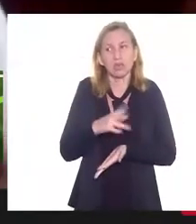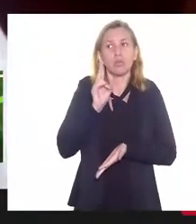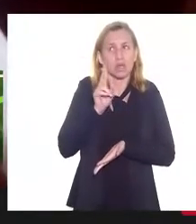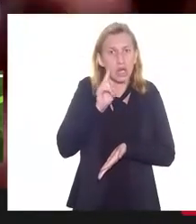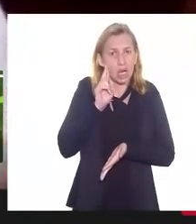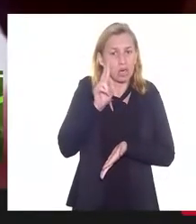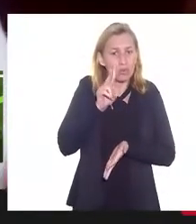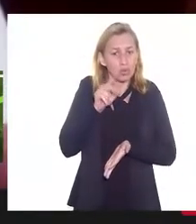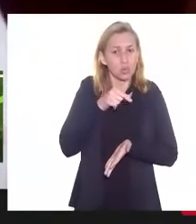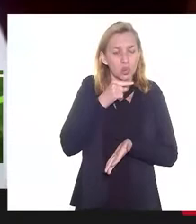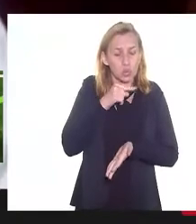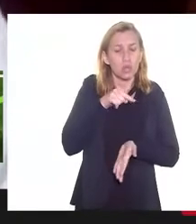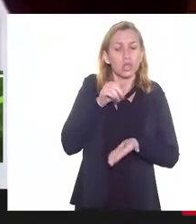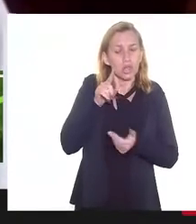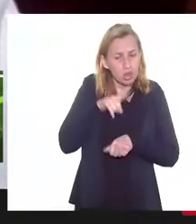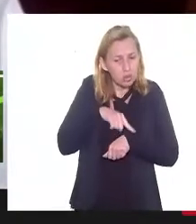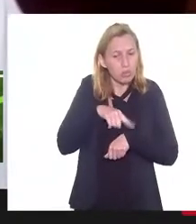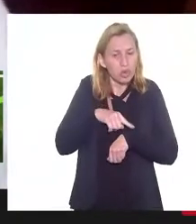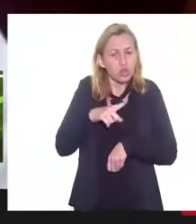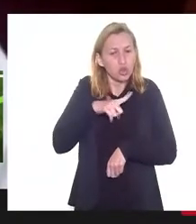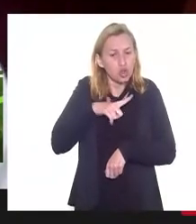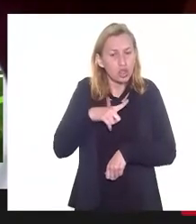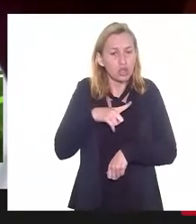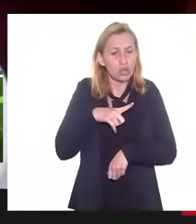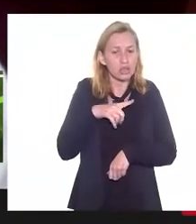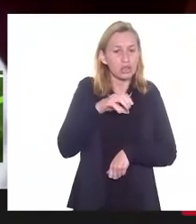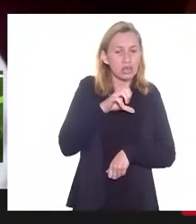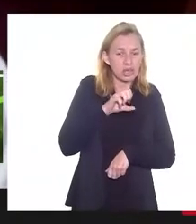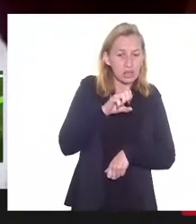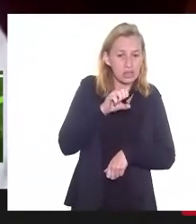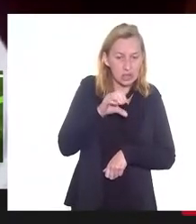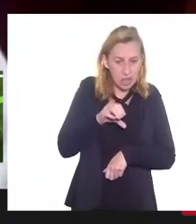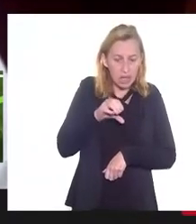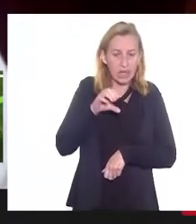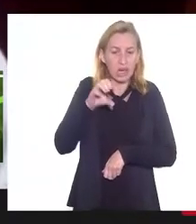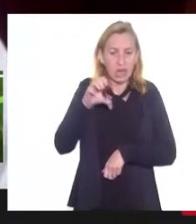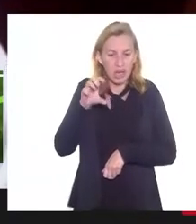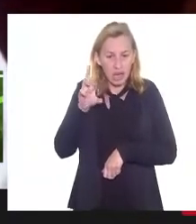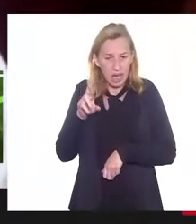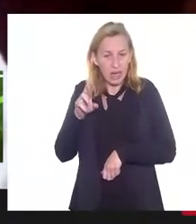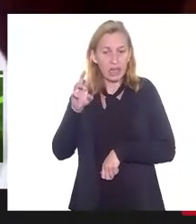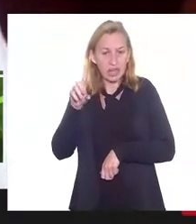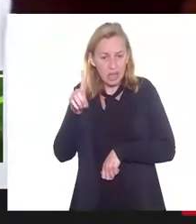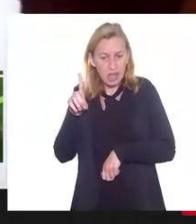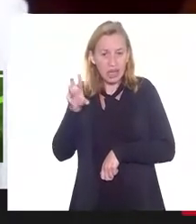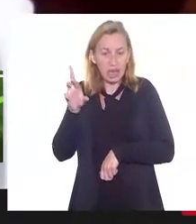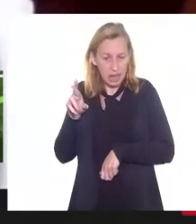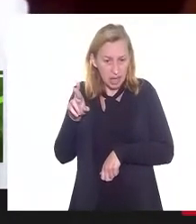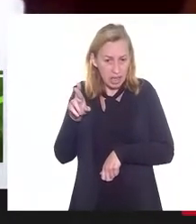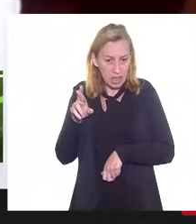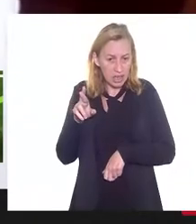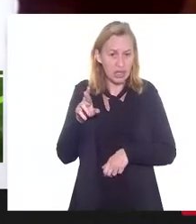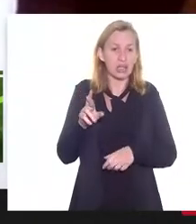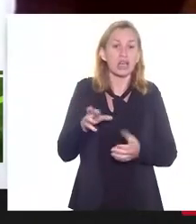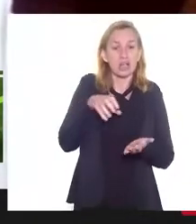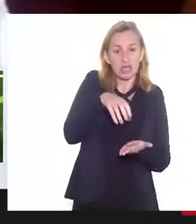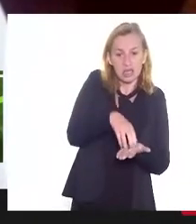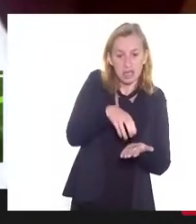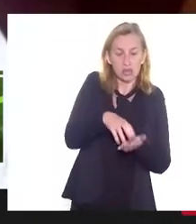lembro que nesse momento nós tínhamos um CRDR, o Centro de Referência contra a Discriminação